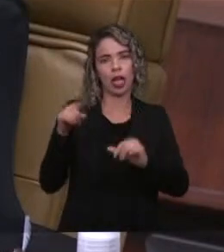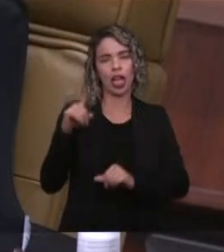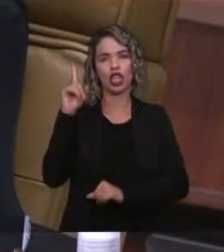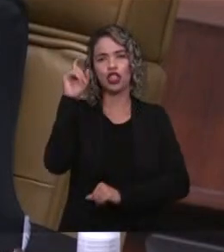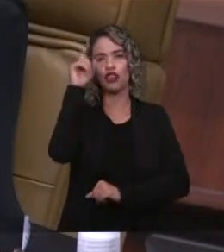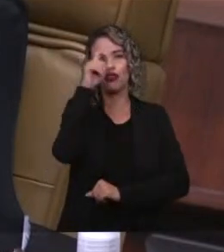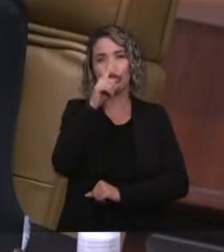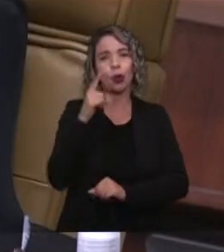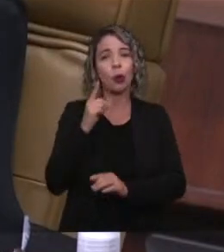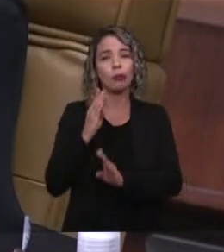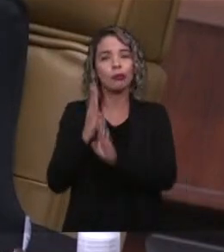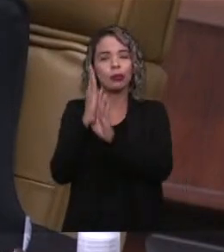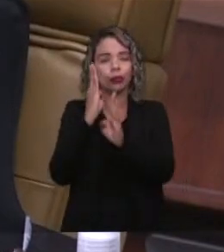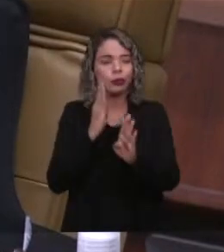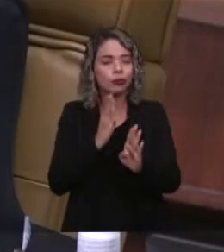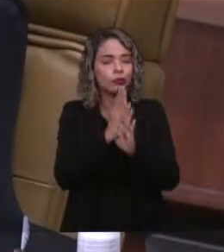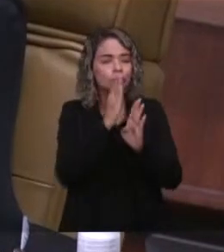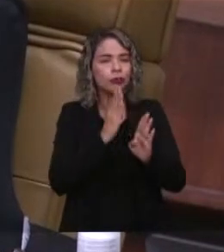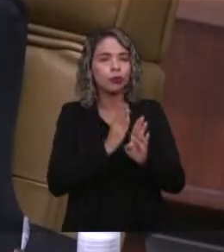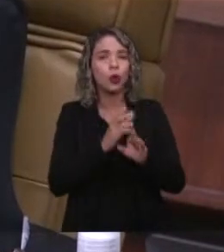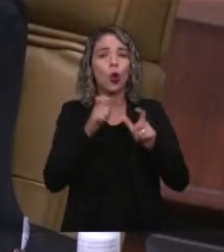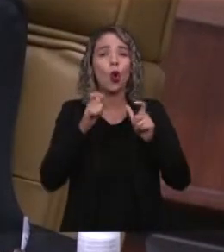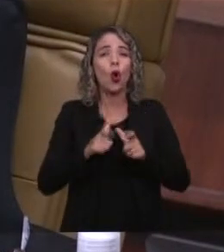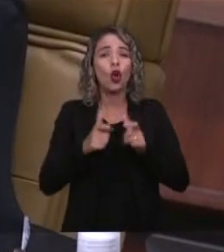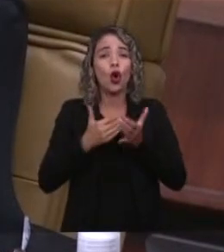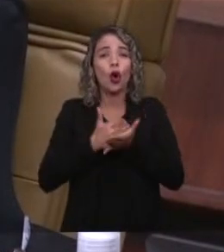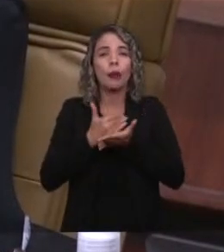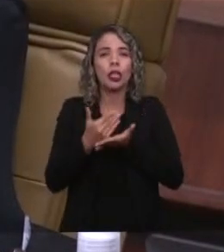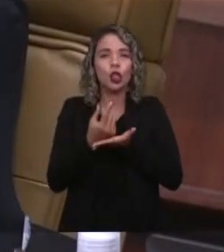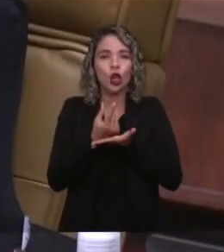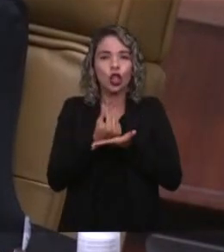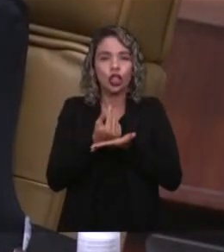o rastreamento da origem dos bens